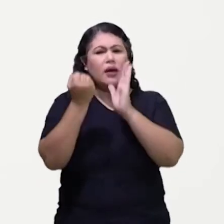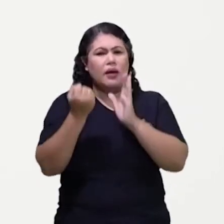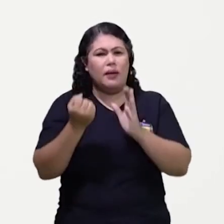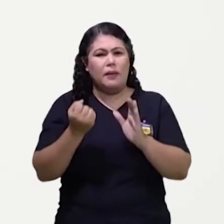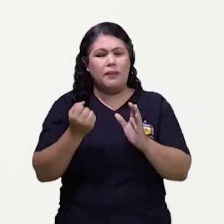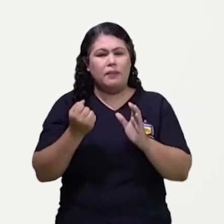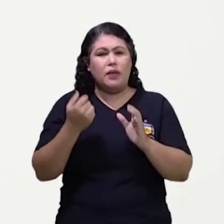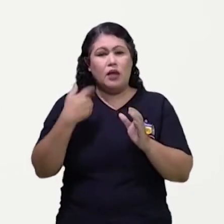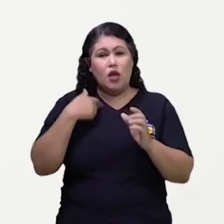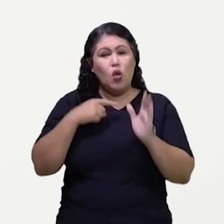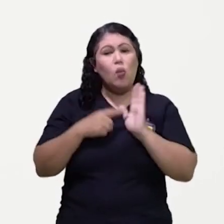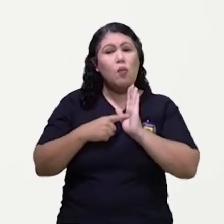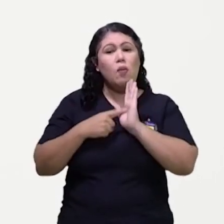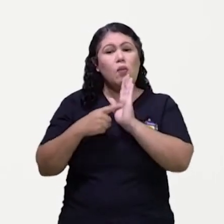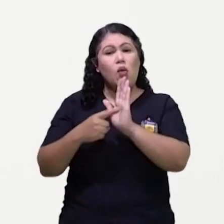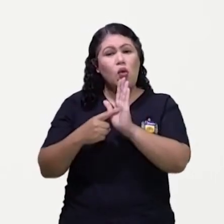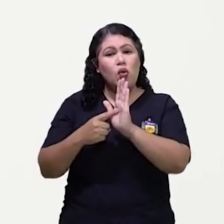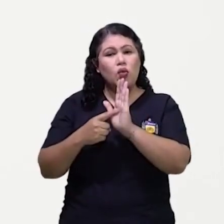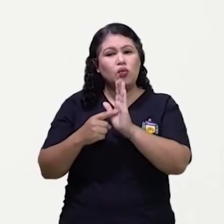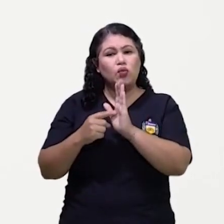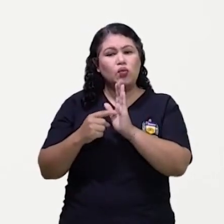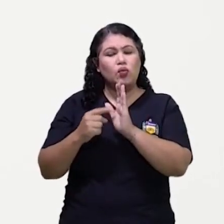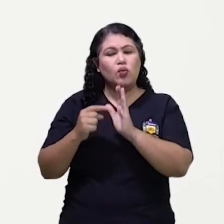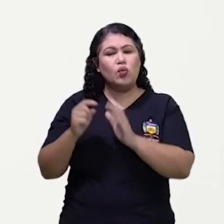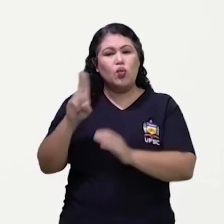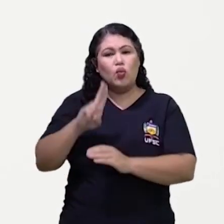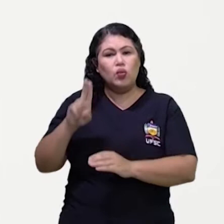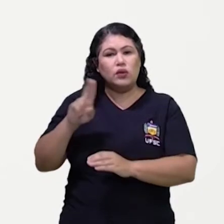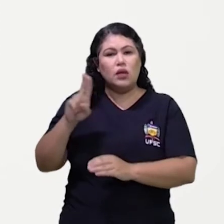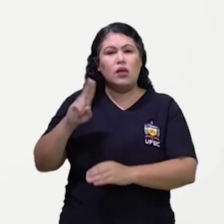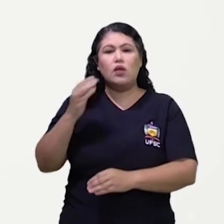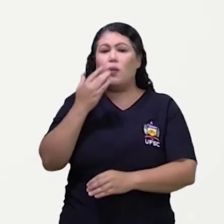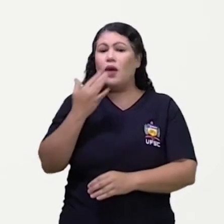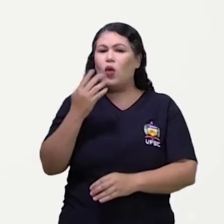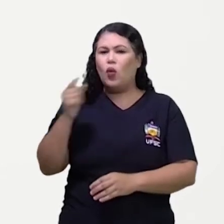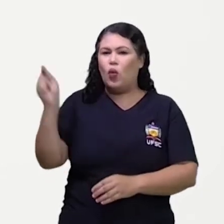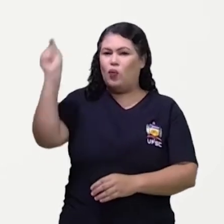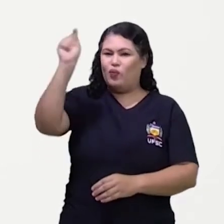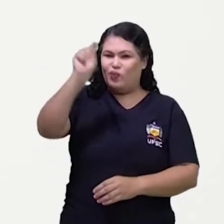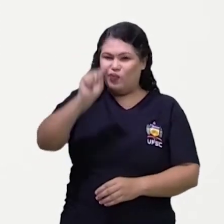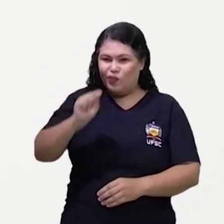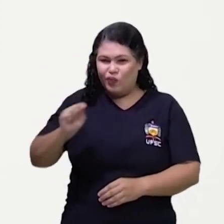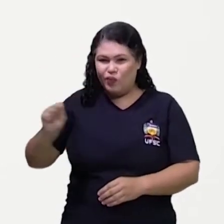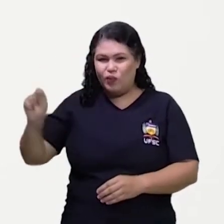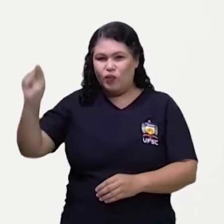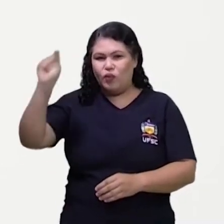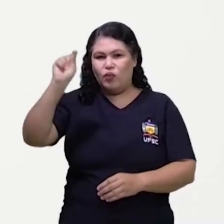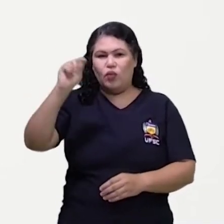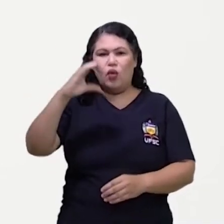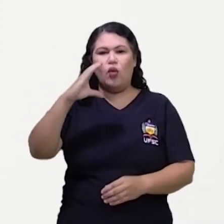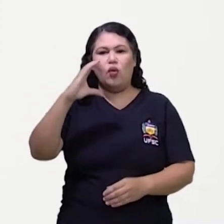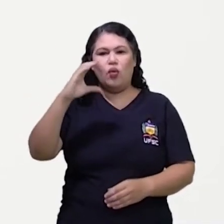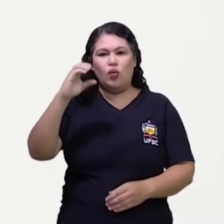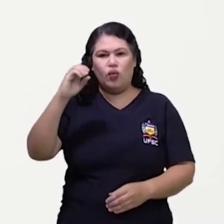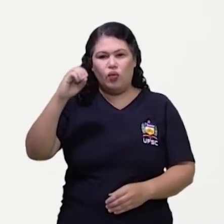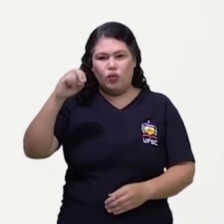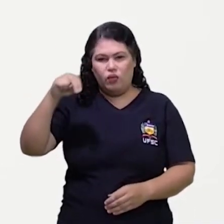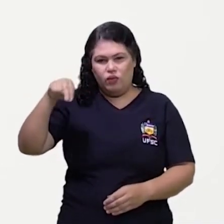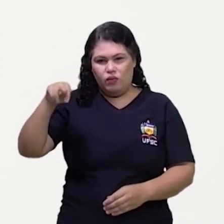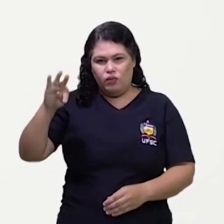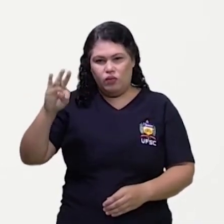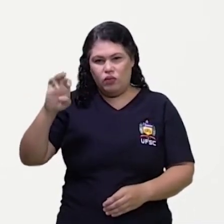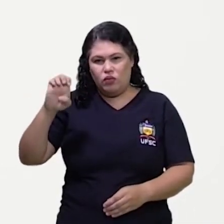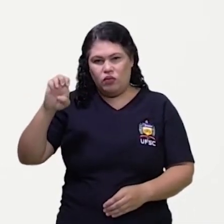Eu sinalizo ela por meio de uma cor, que eu quero que vocês visualizem. Quando eu falo contem,